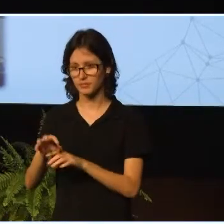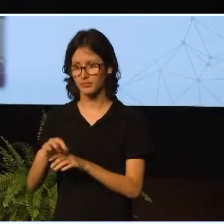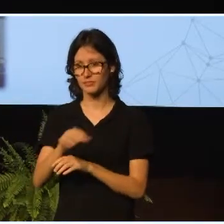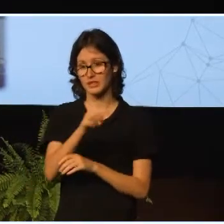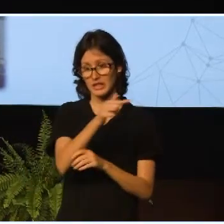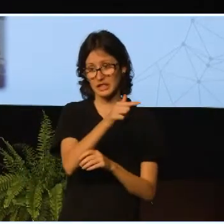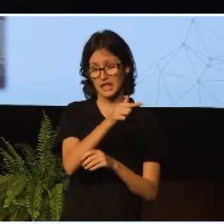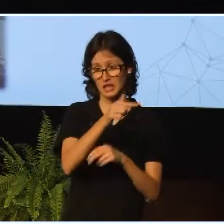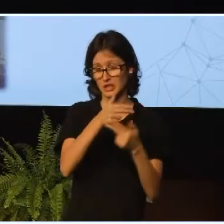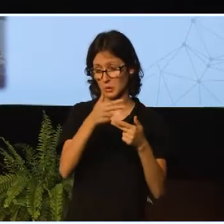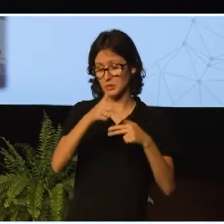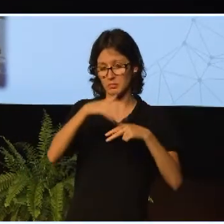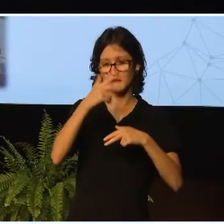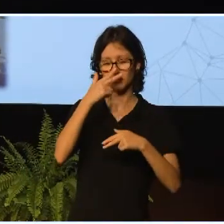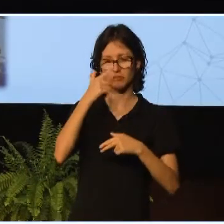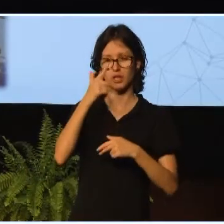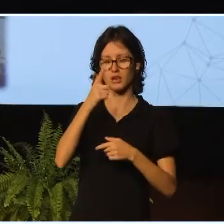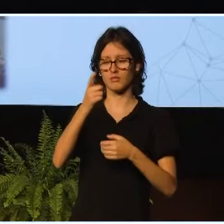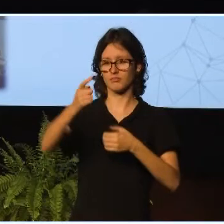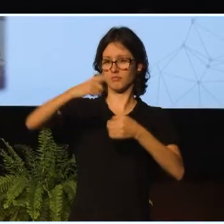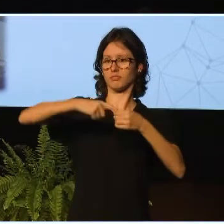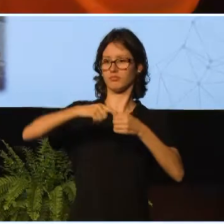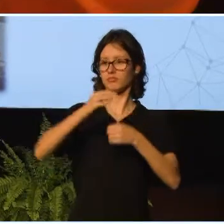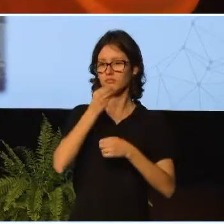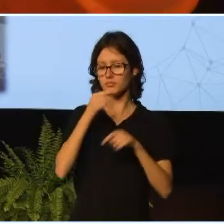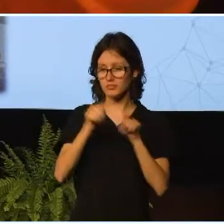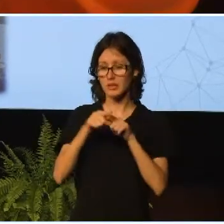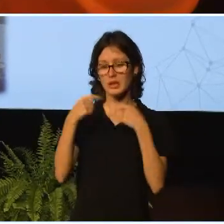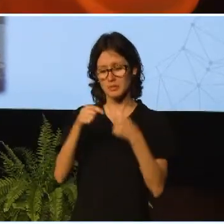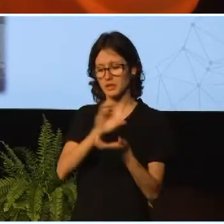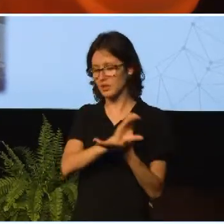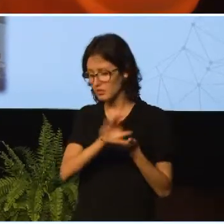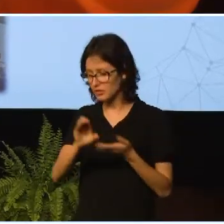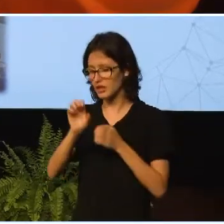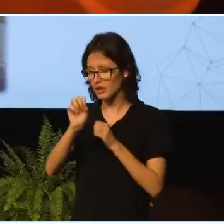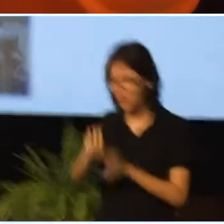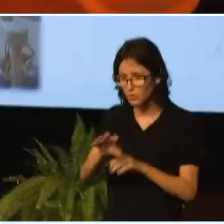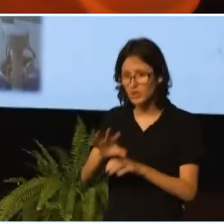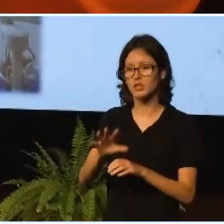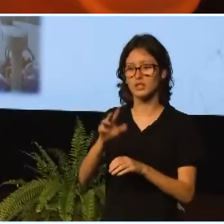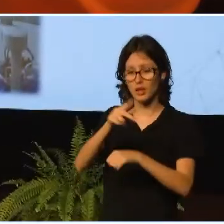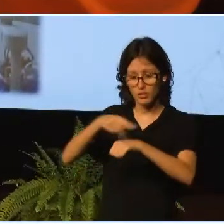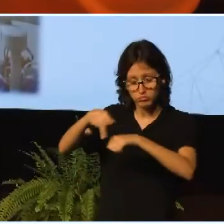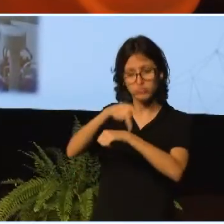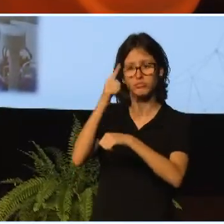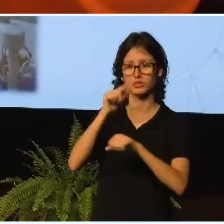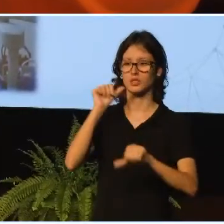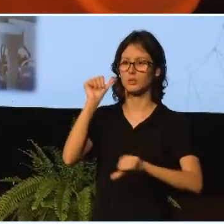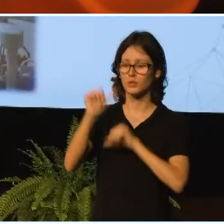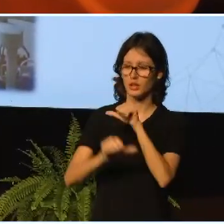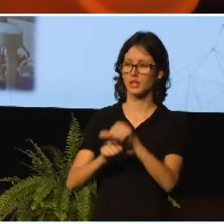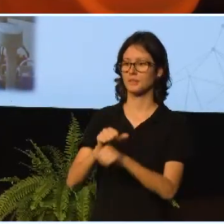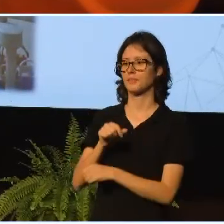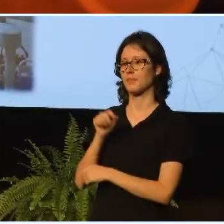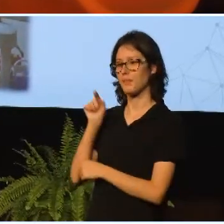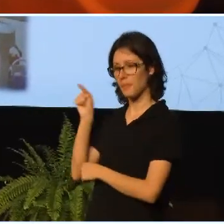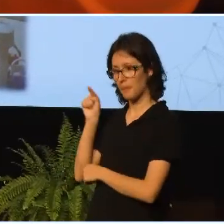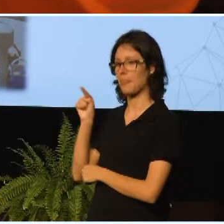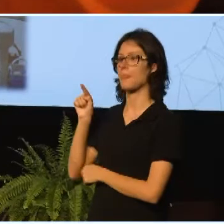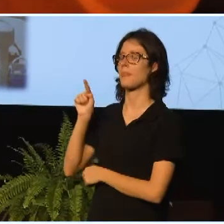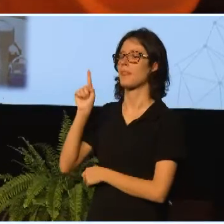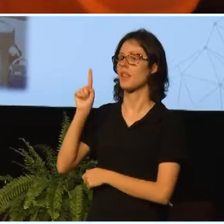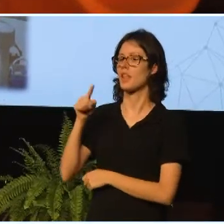10 que você vai ganhar no futuro. Então, tem que investir em educação nesse país para você mudar. E essa aqui